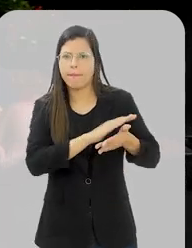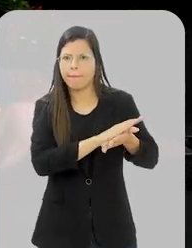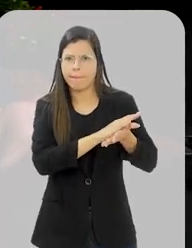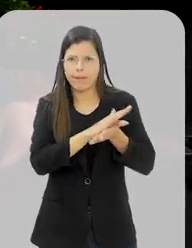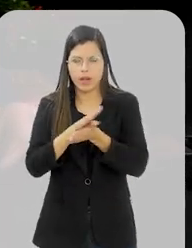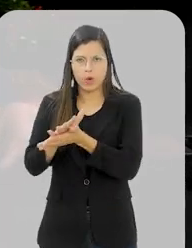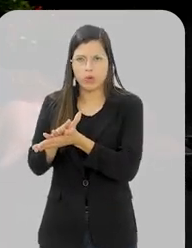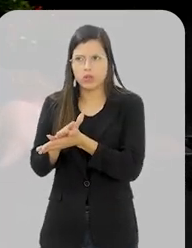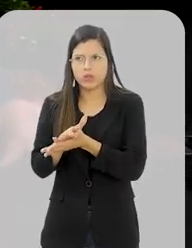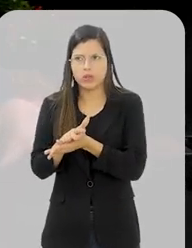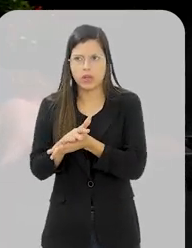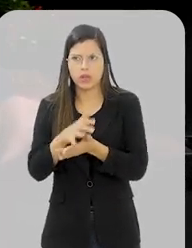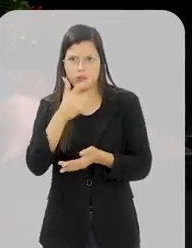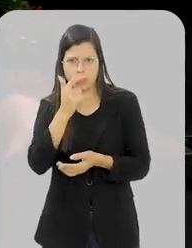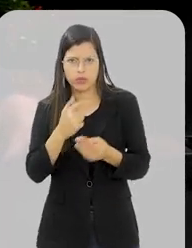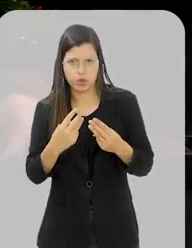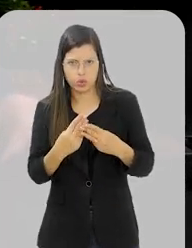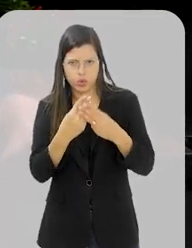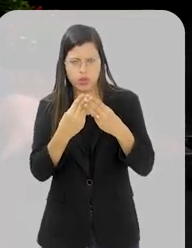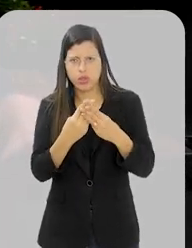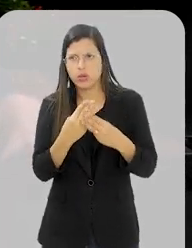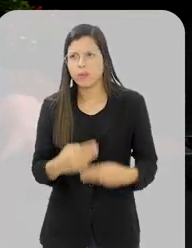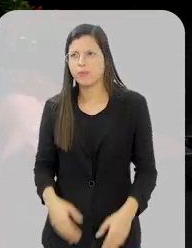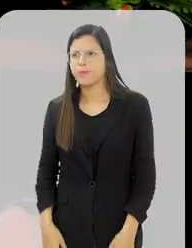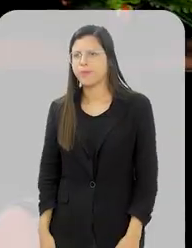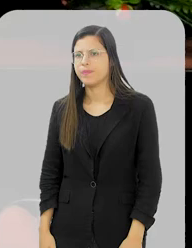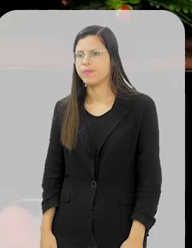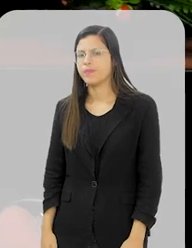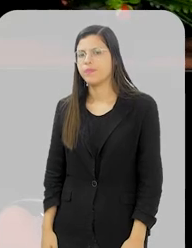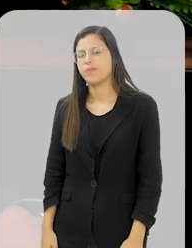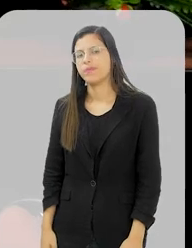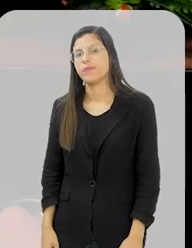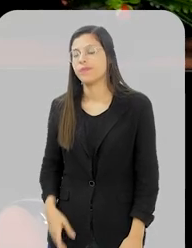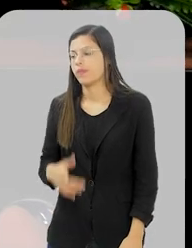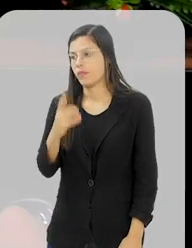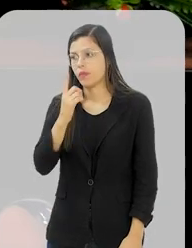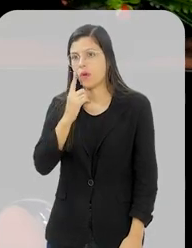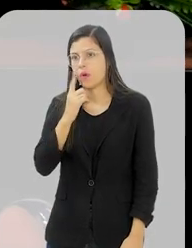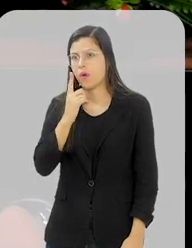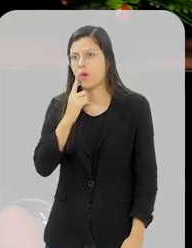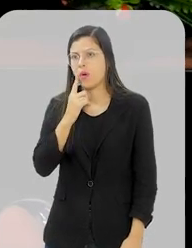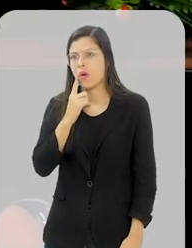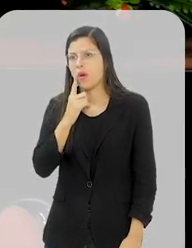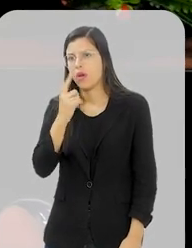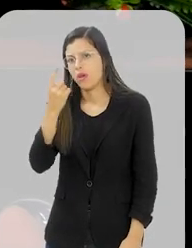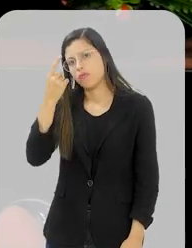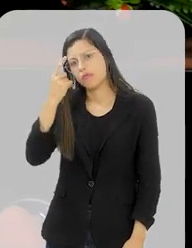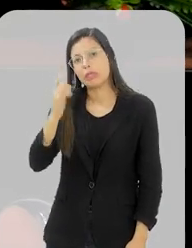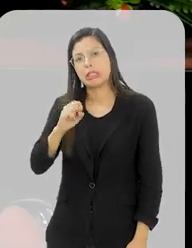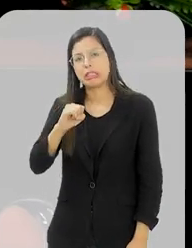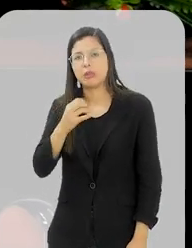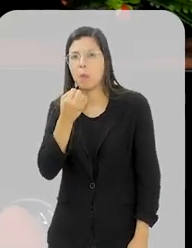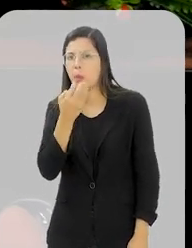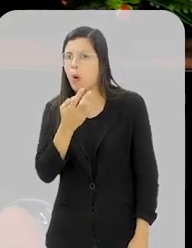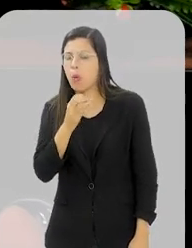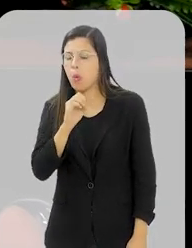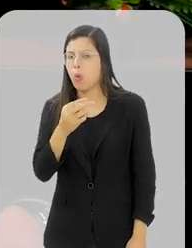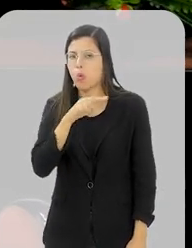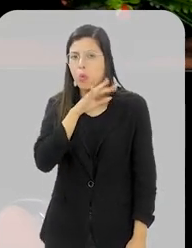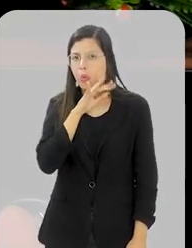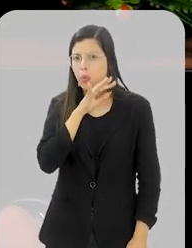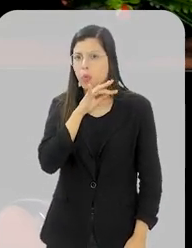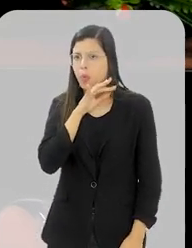discriminação por ser judeu Olha não sei se pro bem ou pro mal